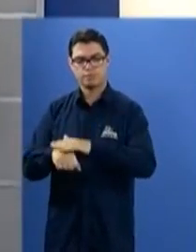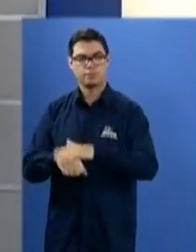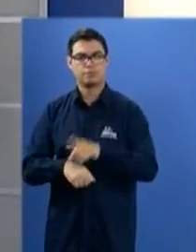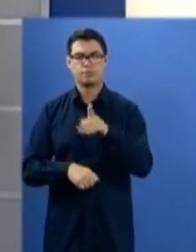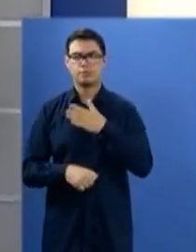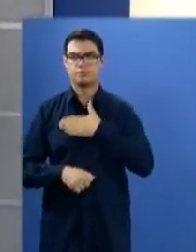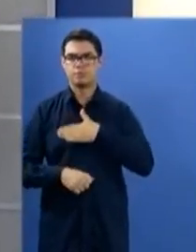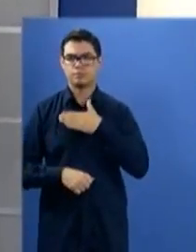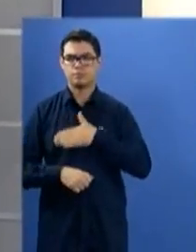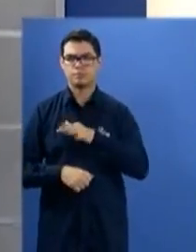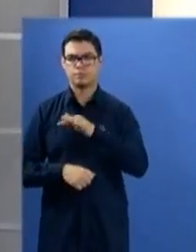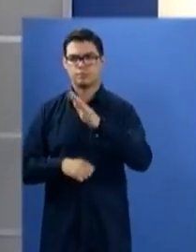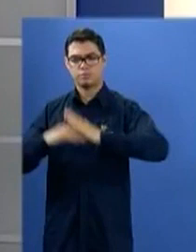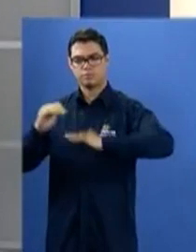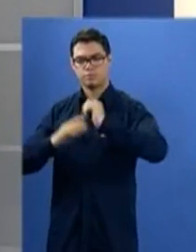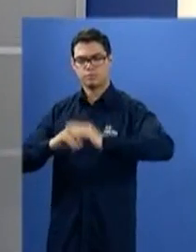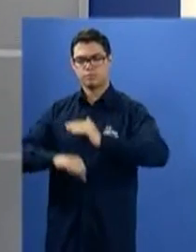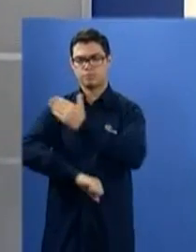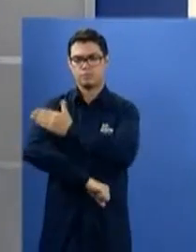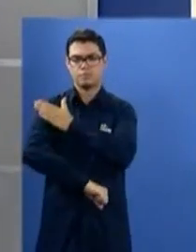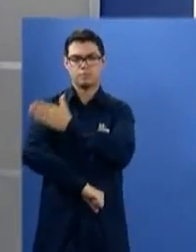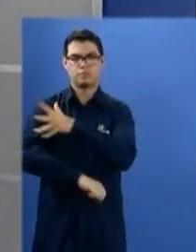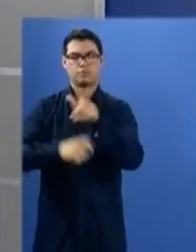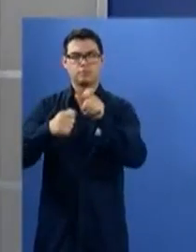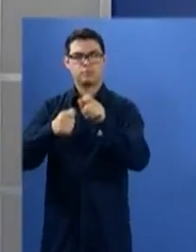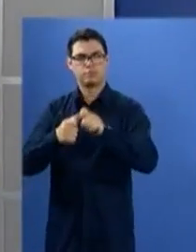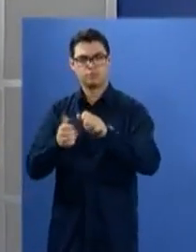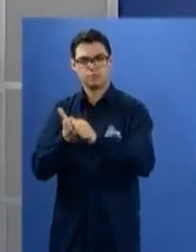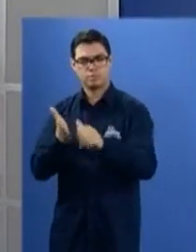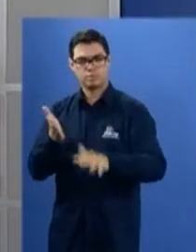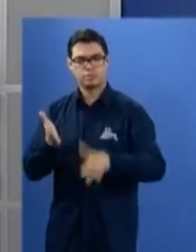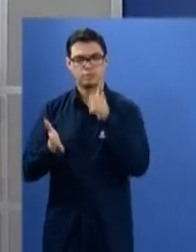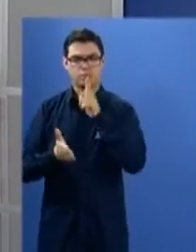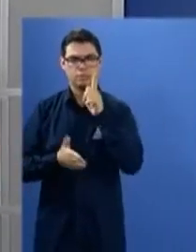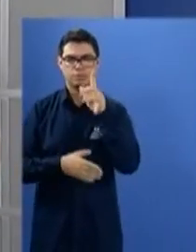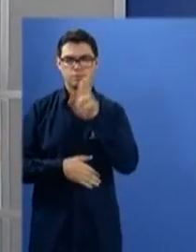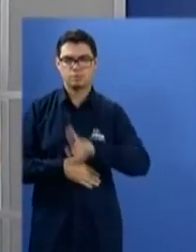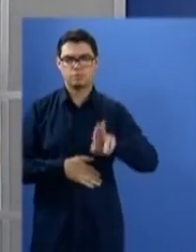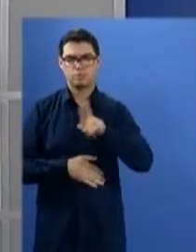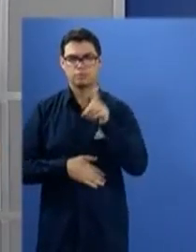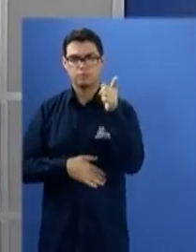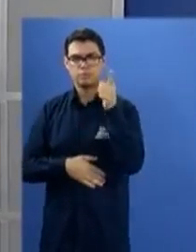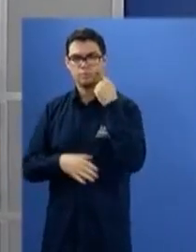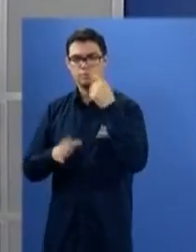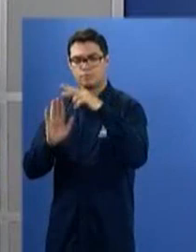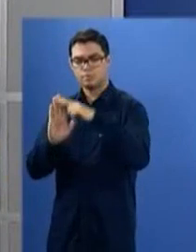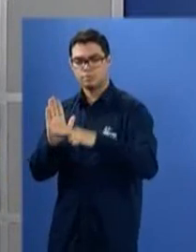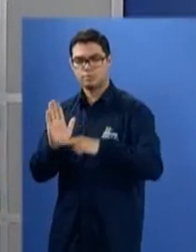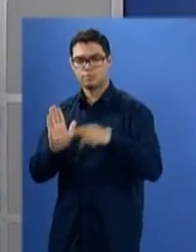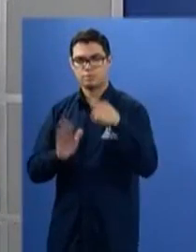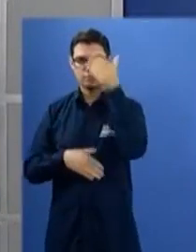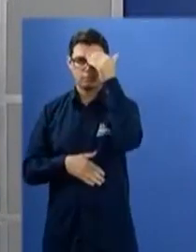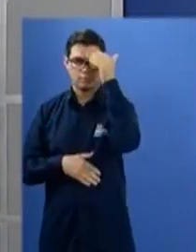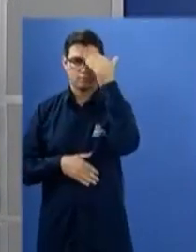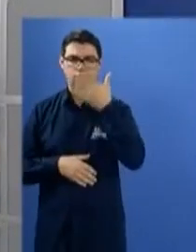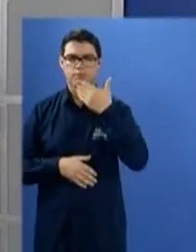fiquem tranquilos que nas aulas práticas nós faremos exercícios utilizando essa fórmula para que você